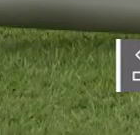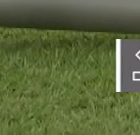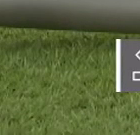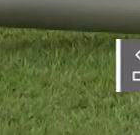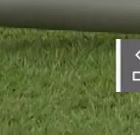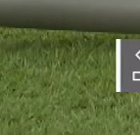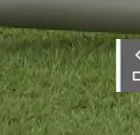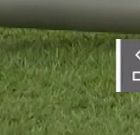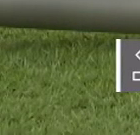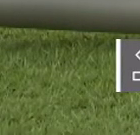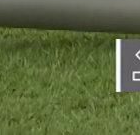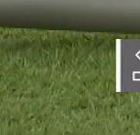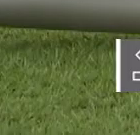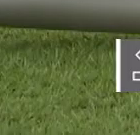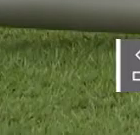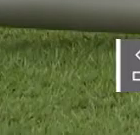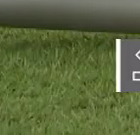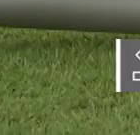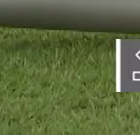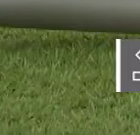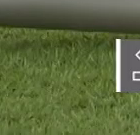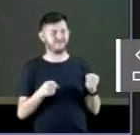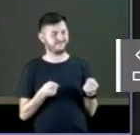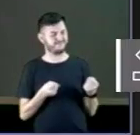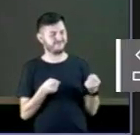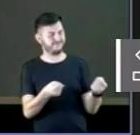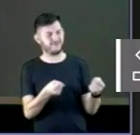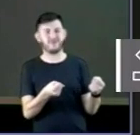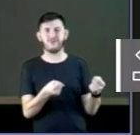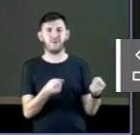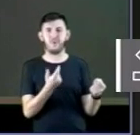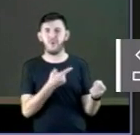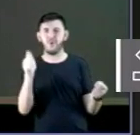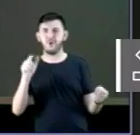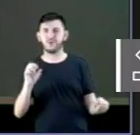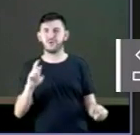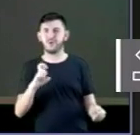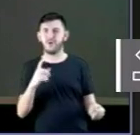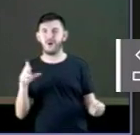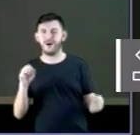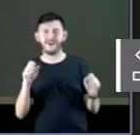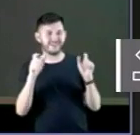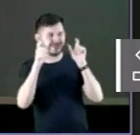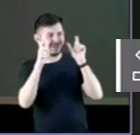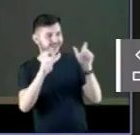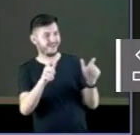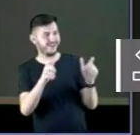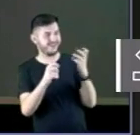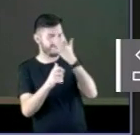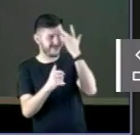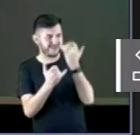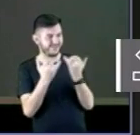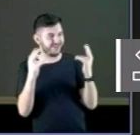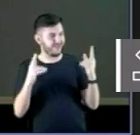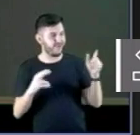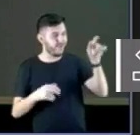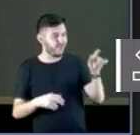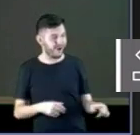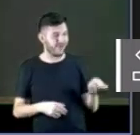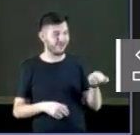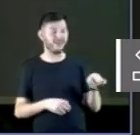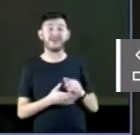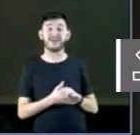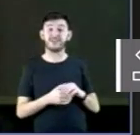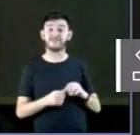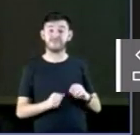para compor o quadro de ministros do TCU o vice presidente do Tribunal Ministro Bruno Dantas narrou parte da